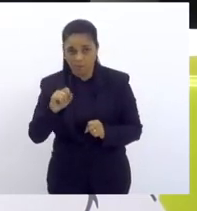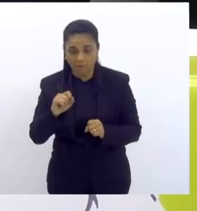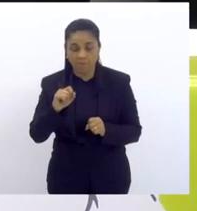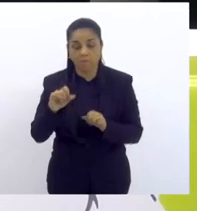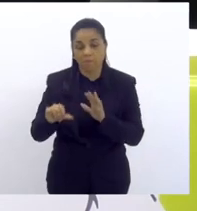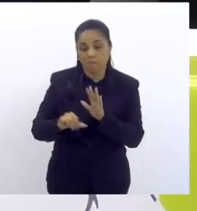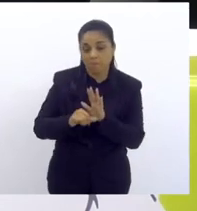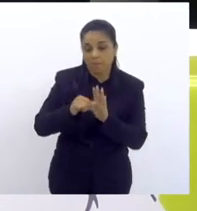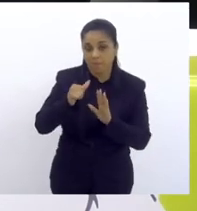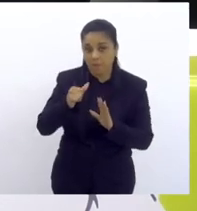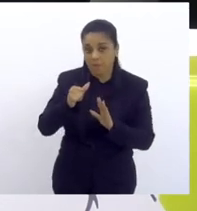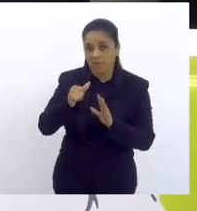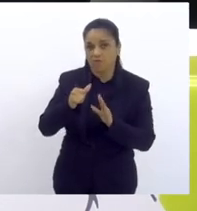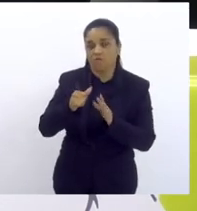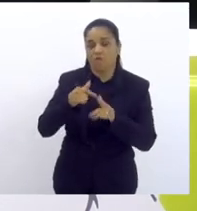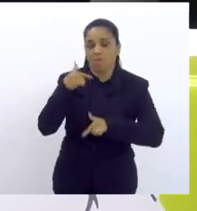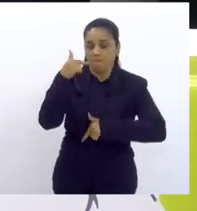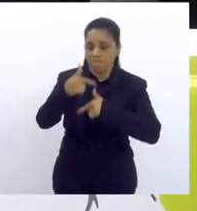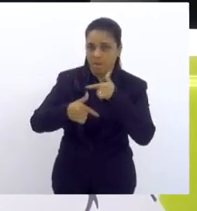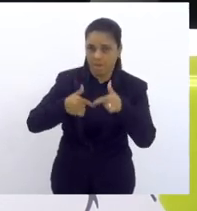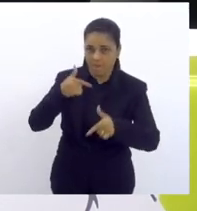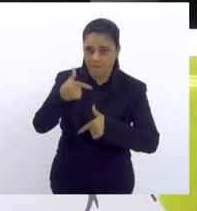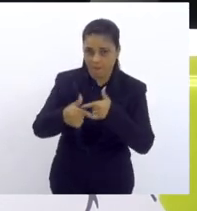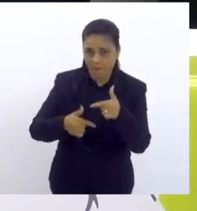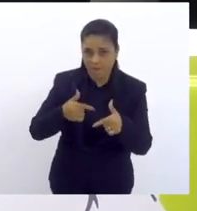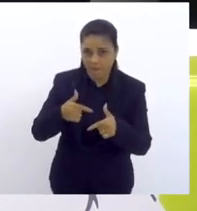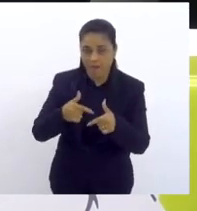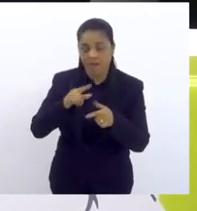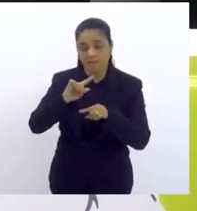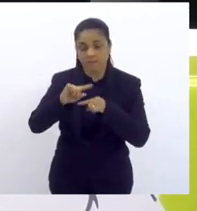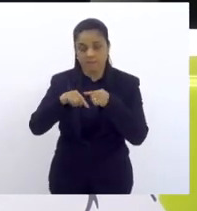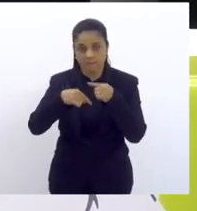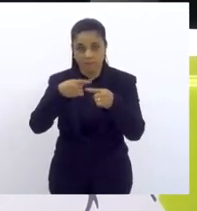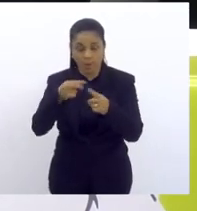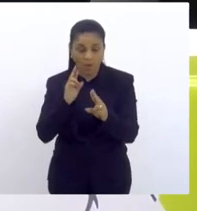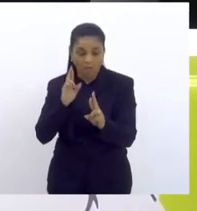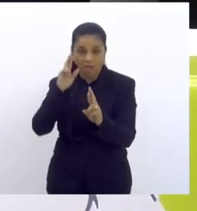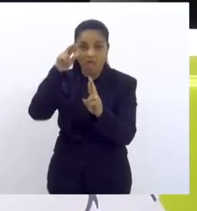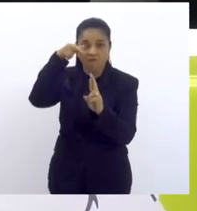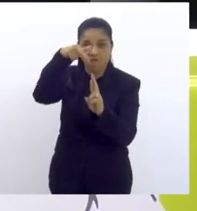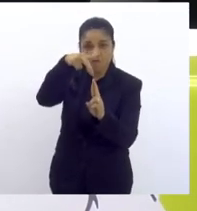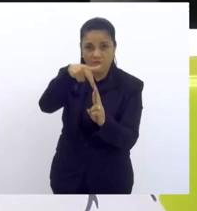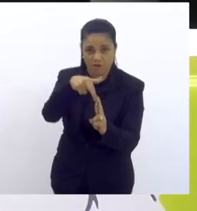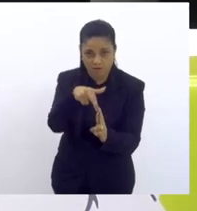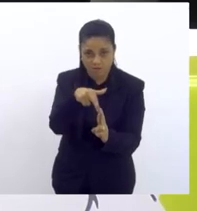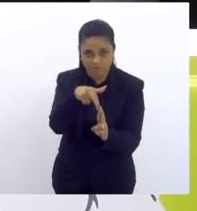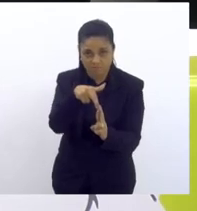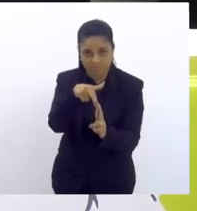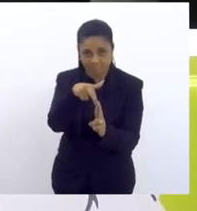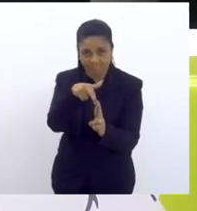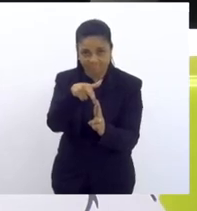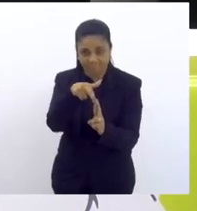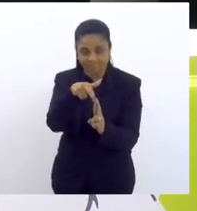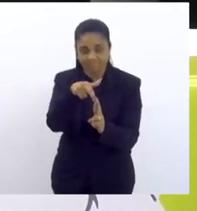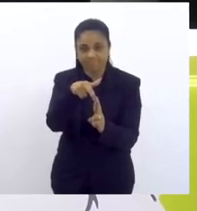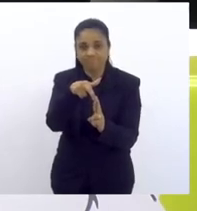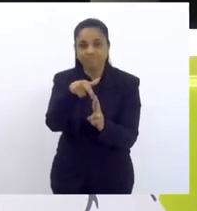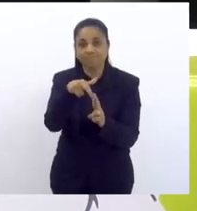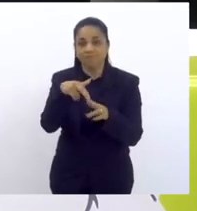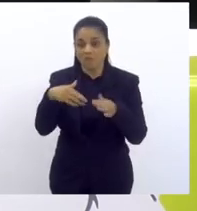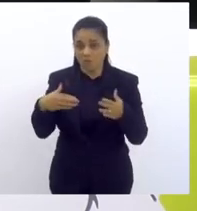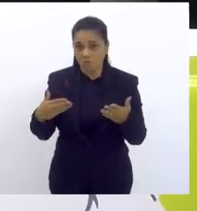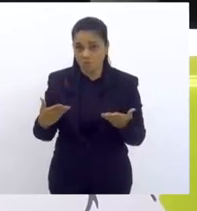nesse tema depois uma absoluta referência até hoje quando